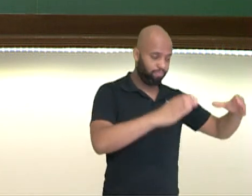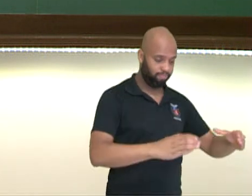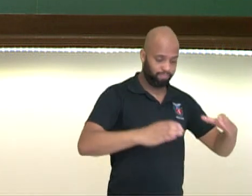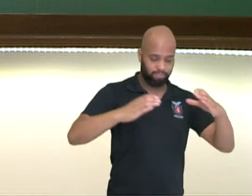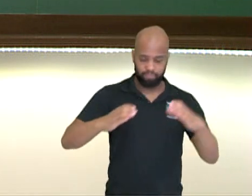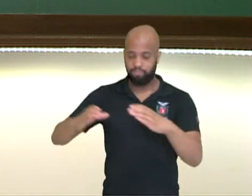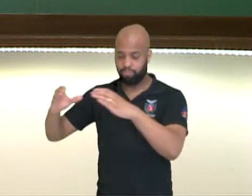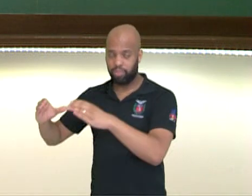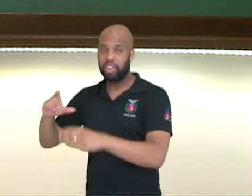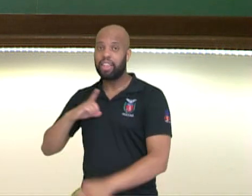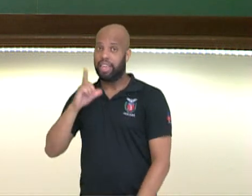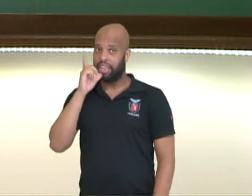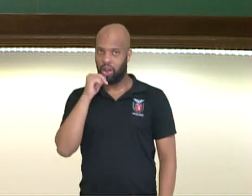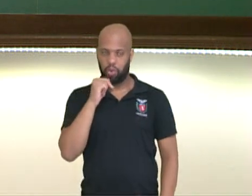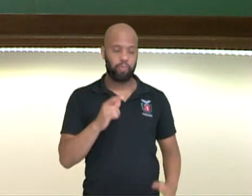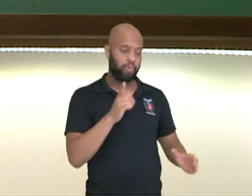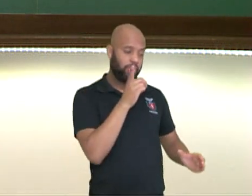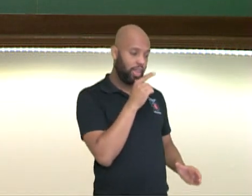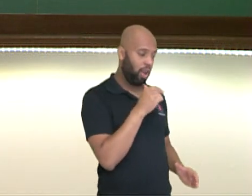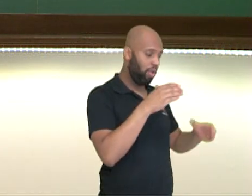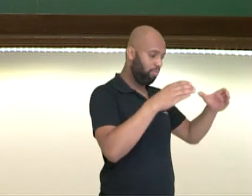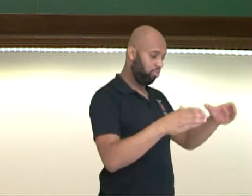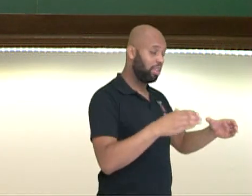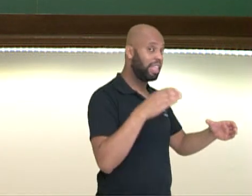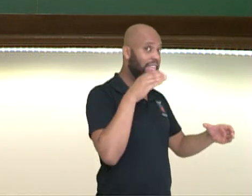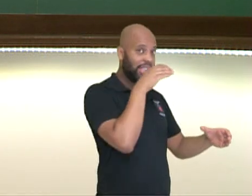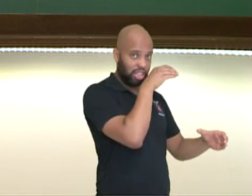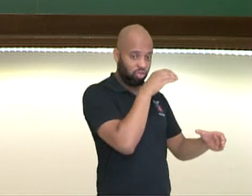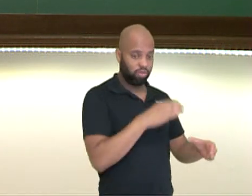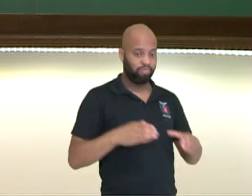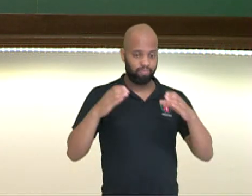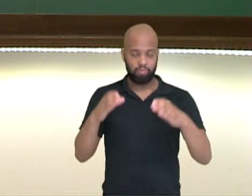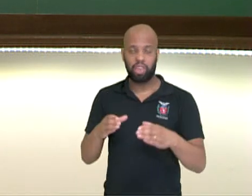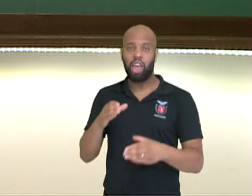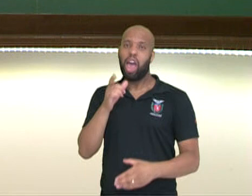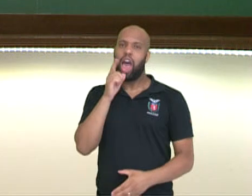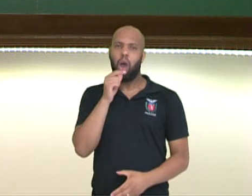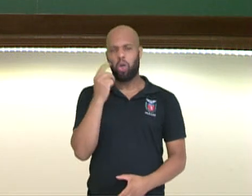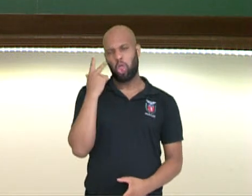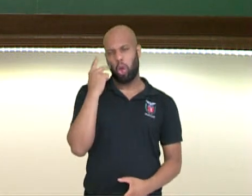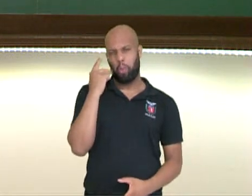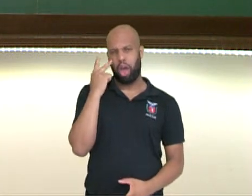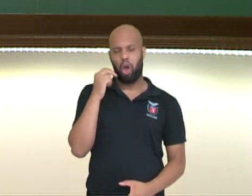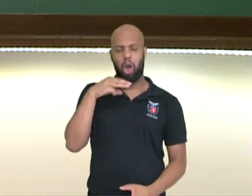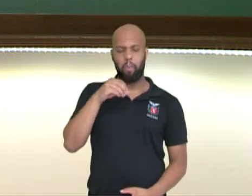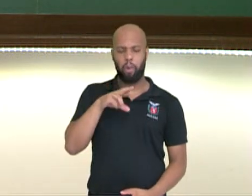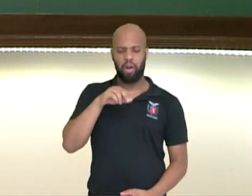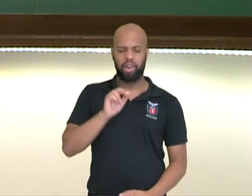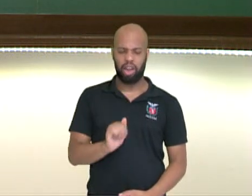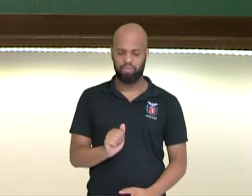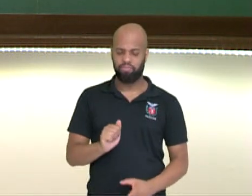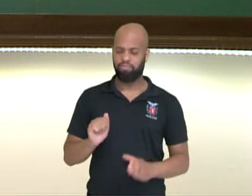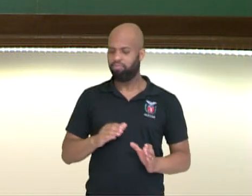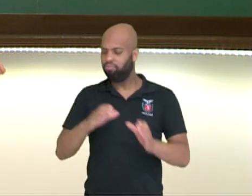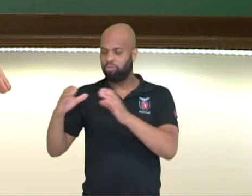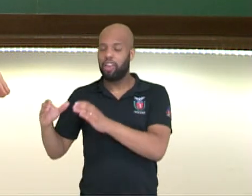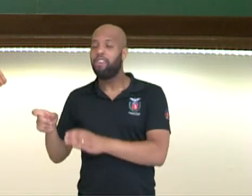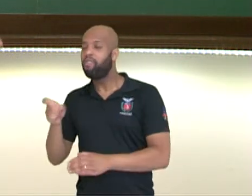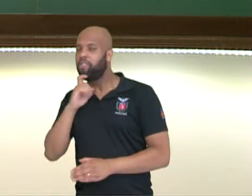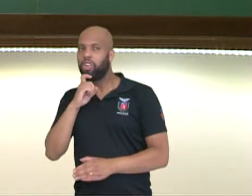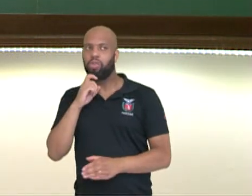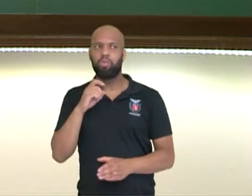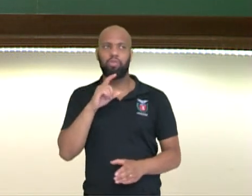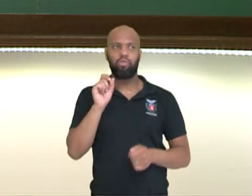bacias, uma com água quente, uma com água morna e outra com água fria. Coloque suas mãos